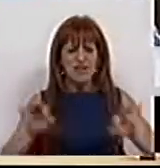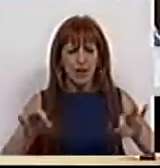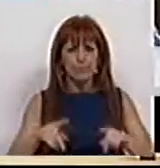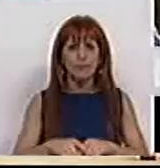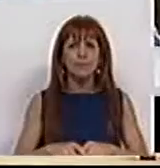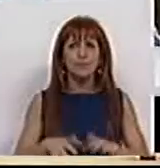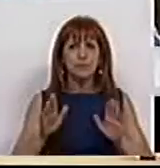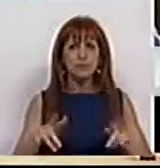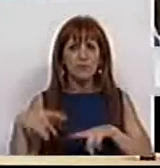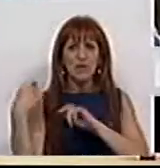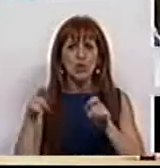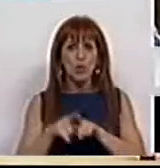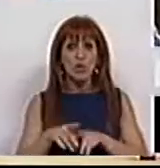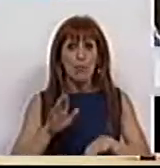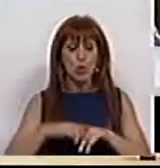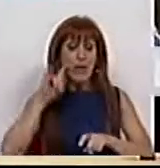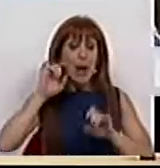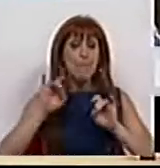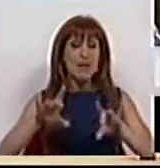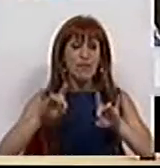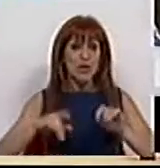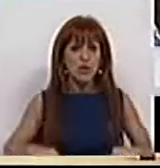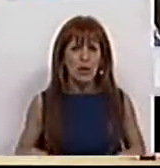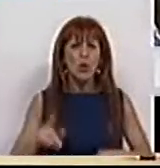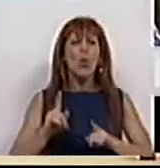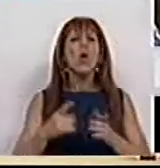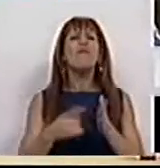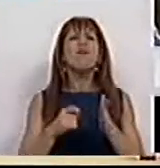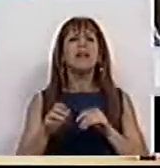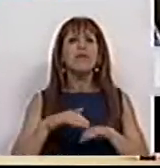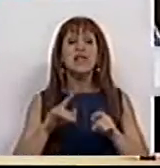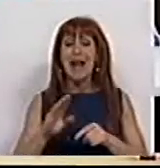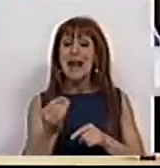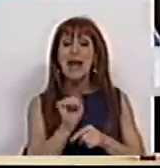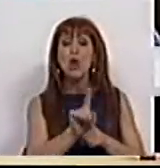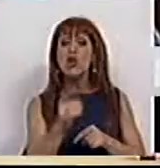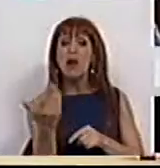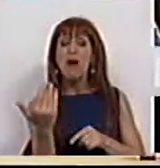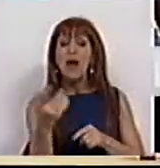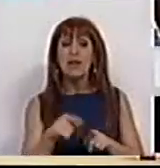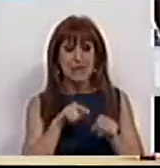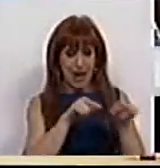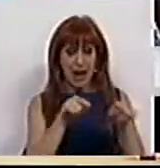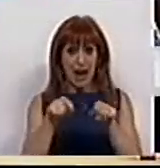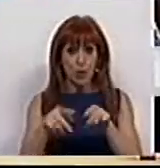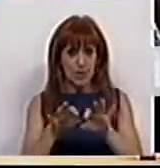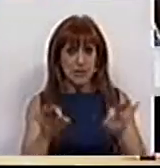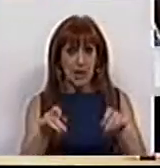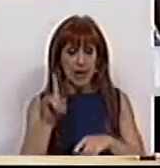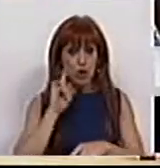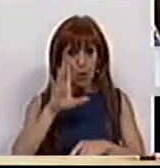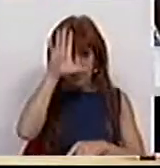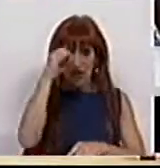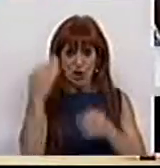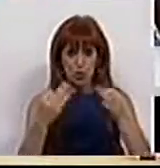séria. Tinha que ser uma discussão sobre a prevenção, sobre o que falta fazer pelas nossas crianças. E para ela ser séria, a Sra. Ministra